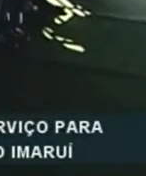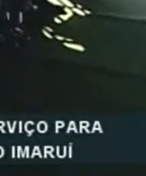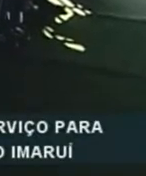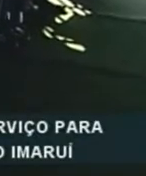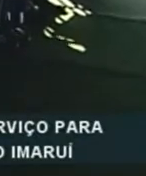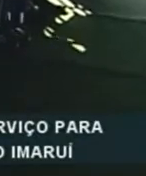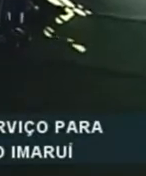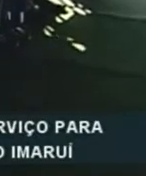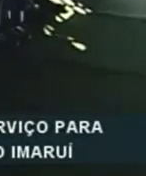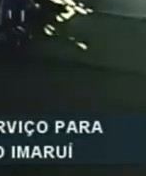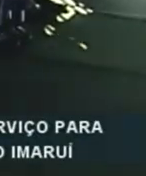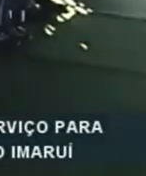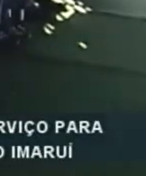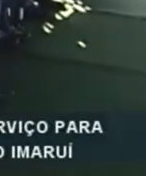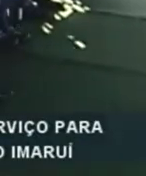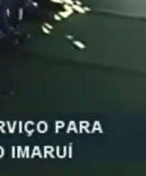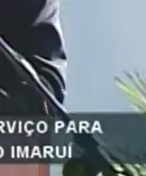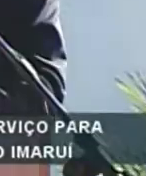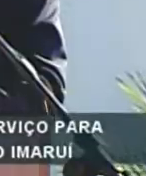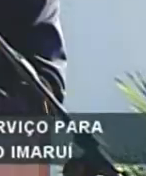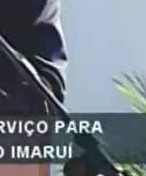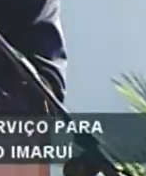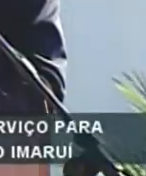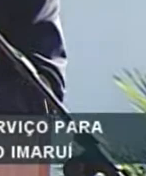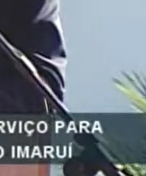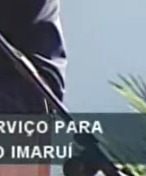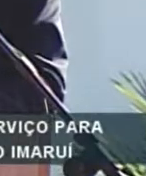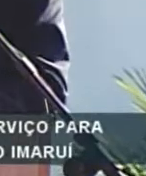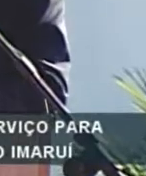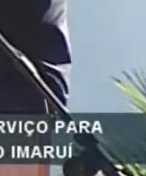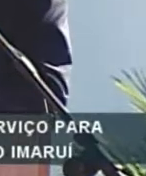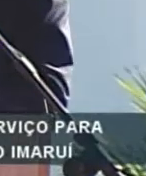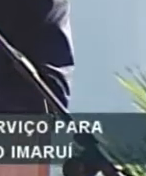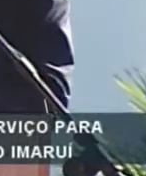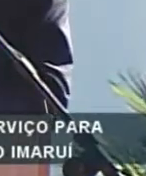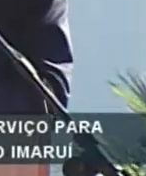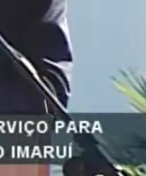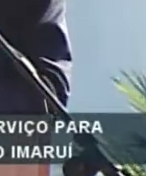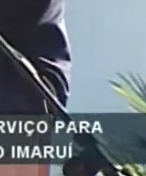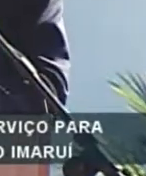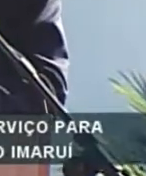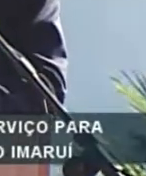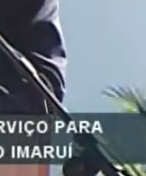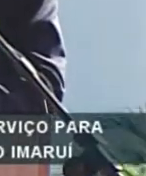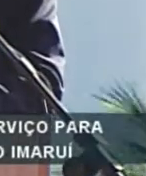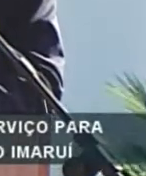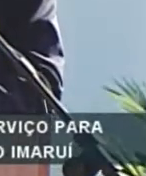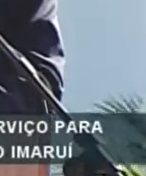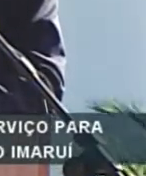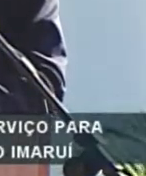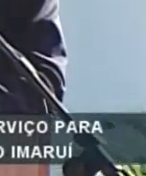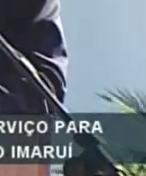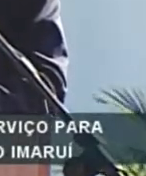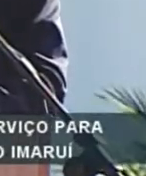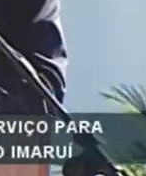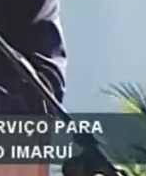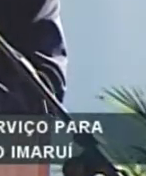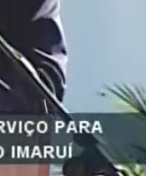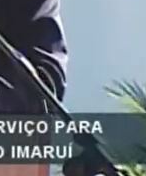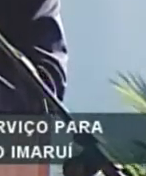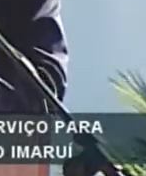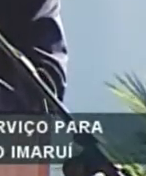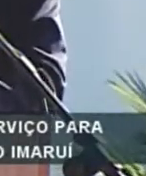em 1839, tínhamos aqui uma jovem idealista e que já lutava por seus